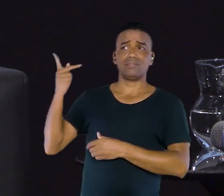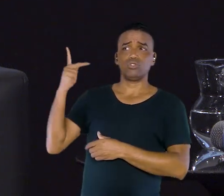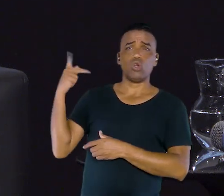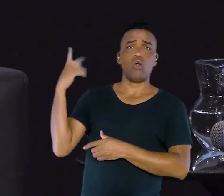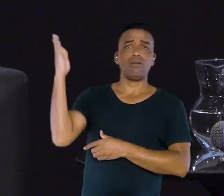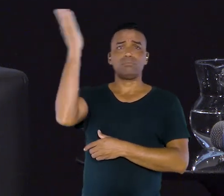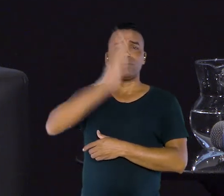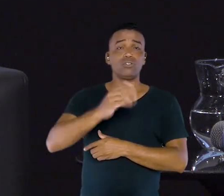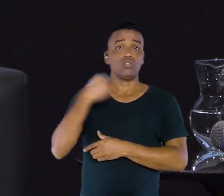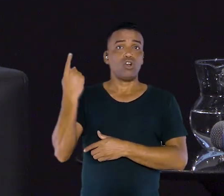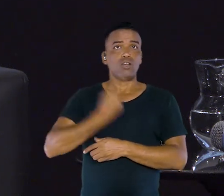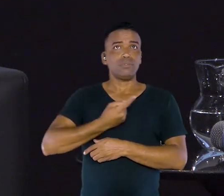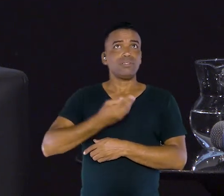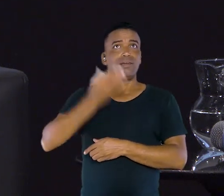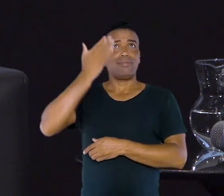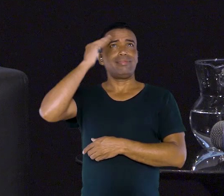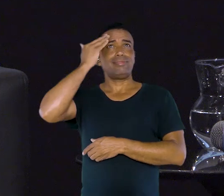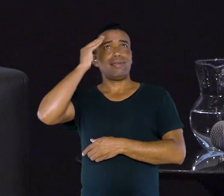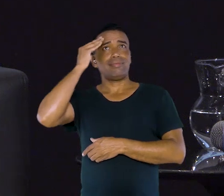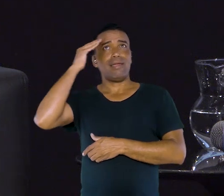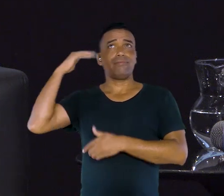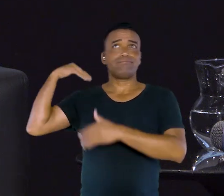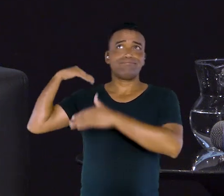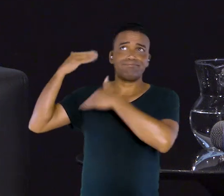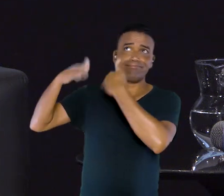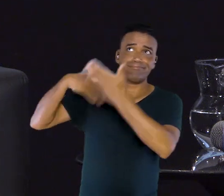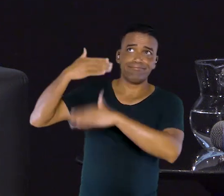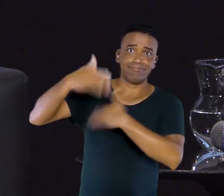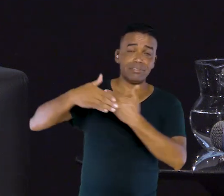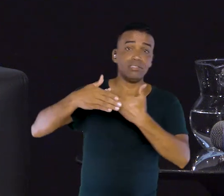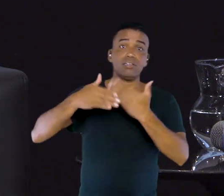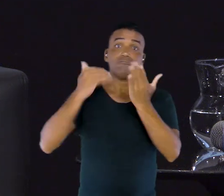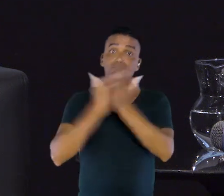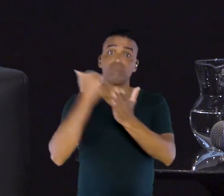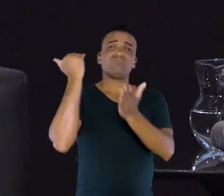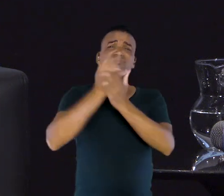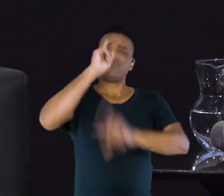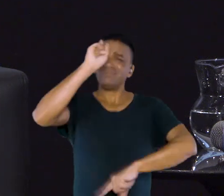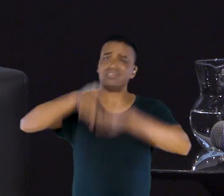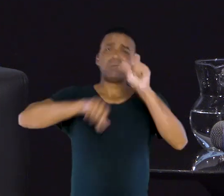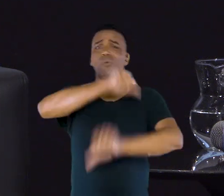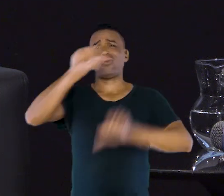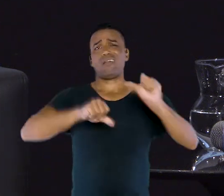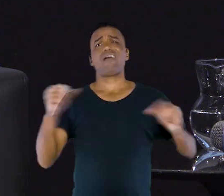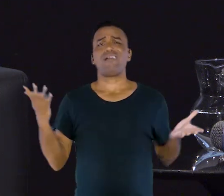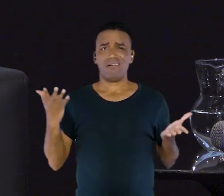e como a gente tem que entender esse legado e superar, né? Isso é uma coisa que